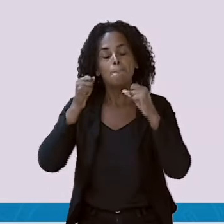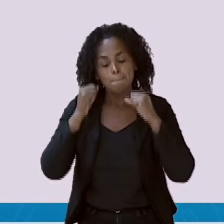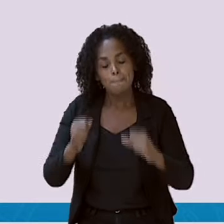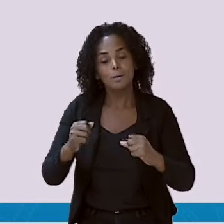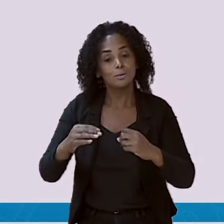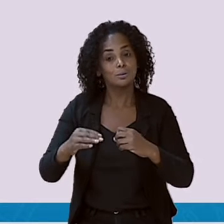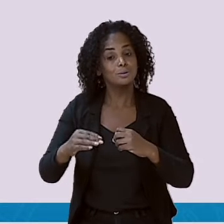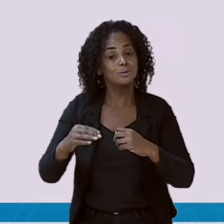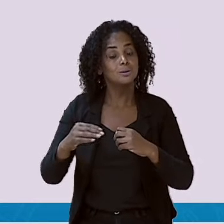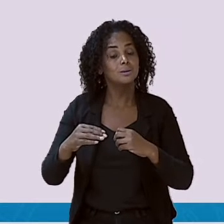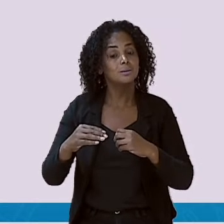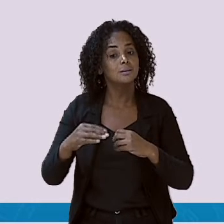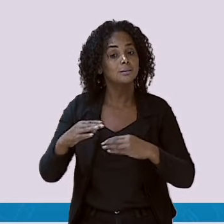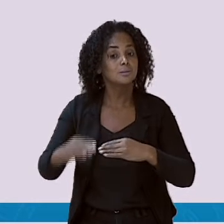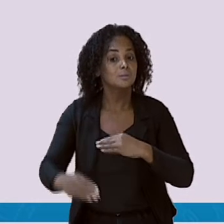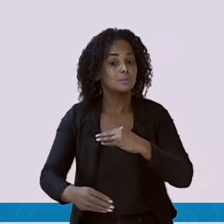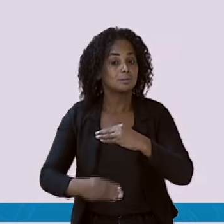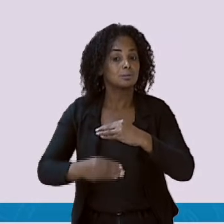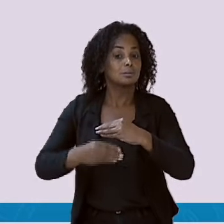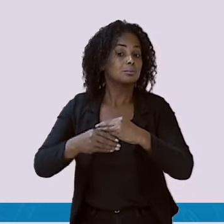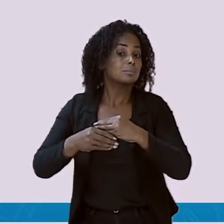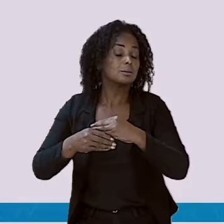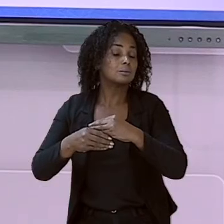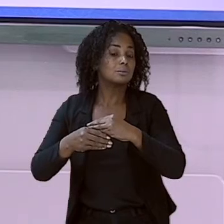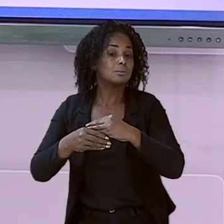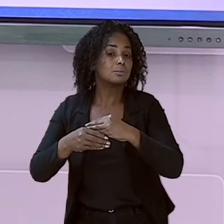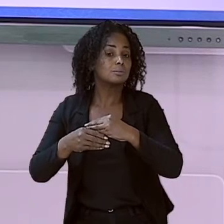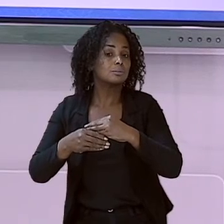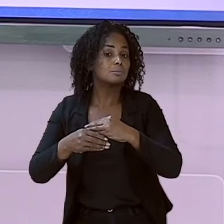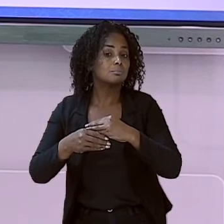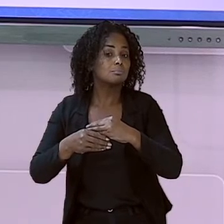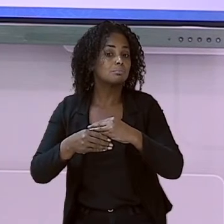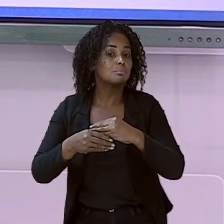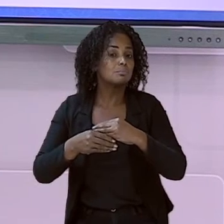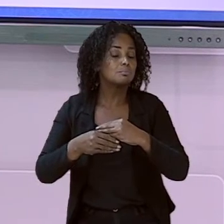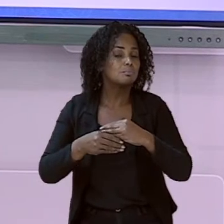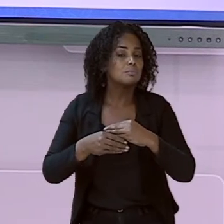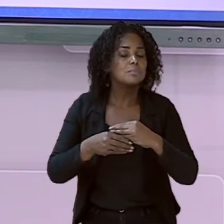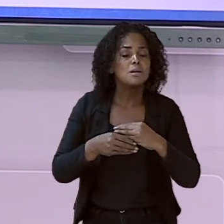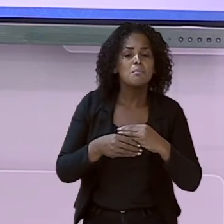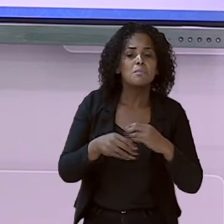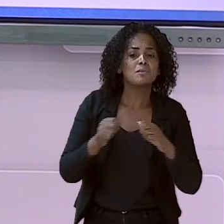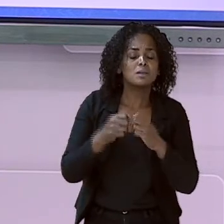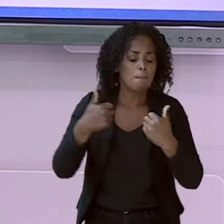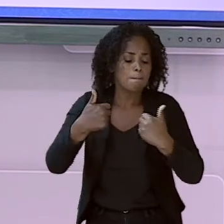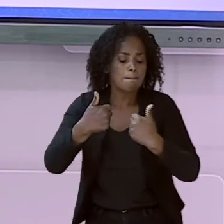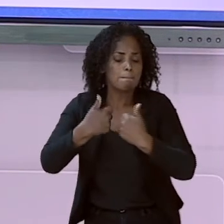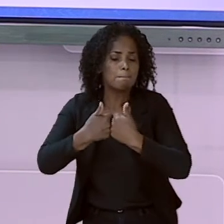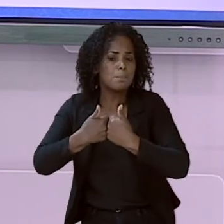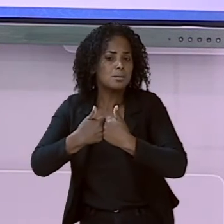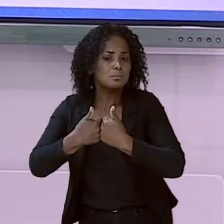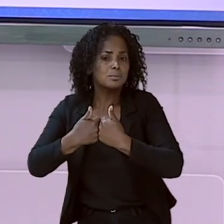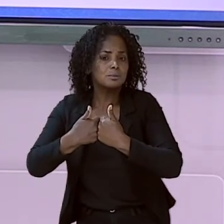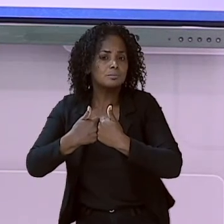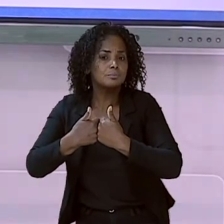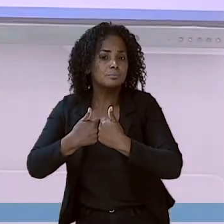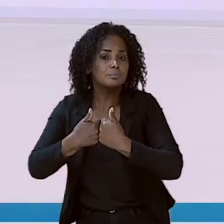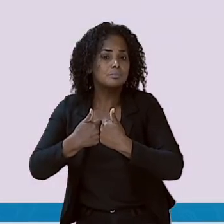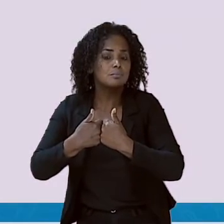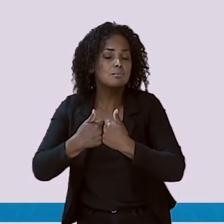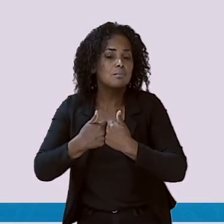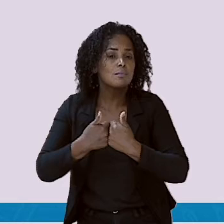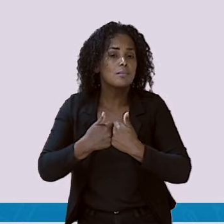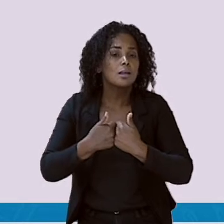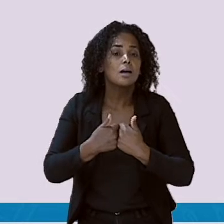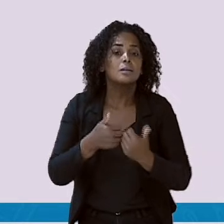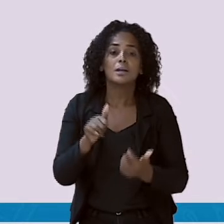estar chegando a um cálculo mais próximo. Por exemplo, se você tem aqui,